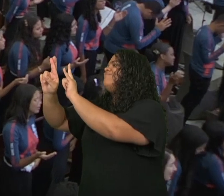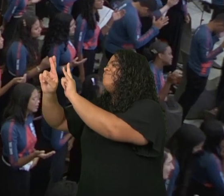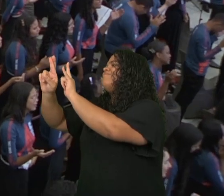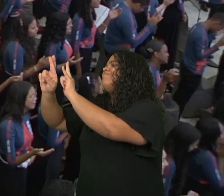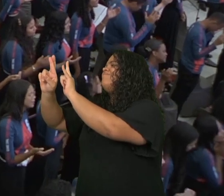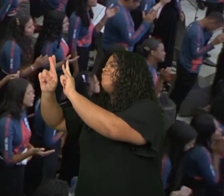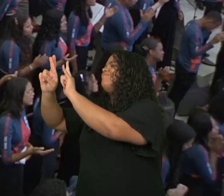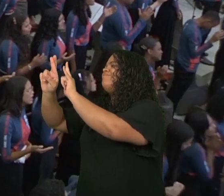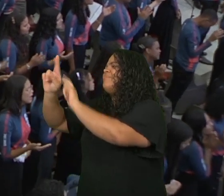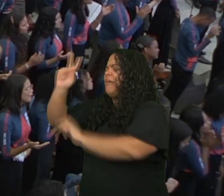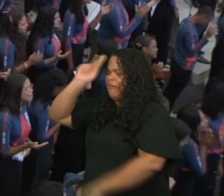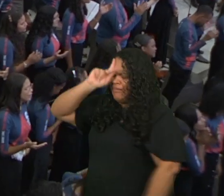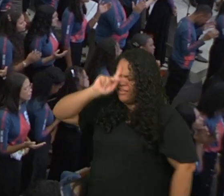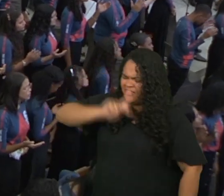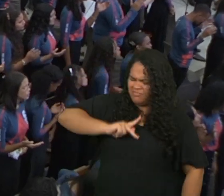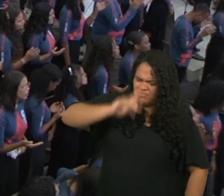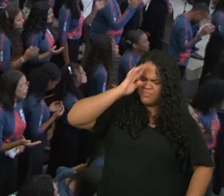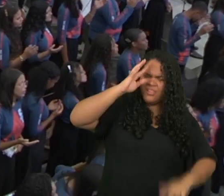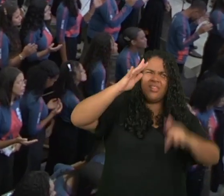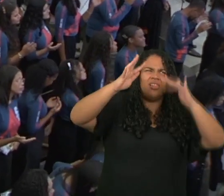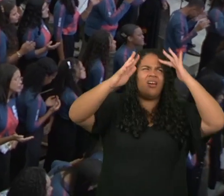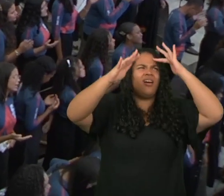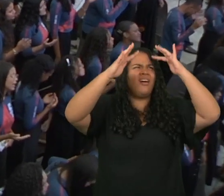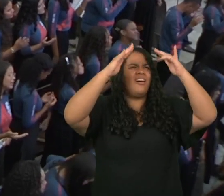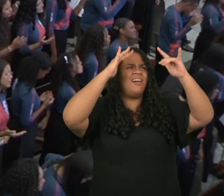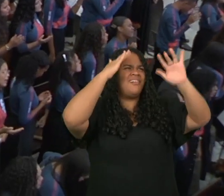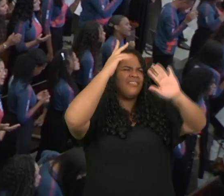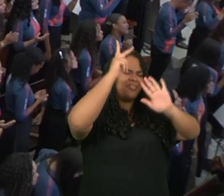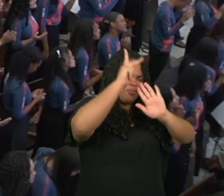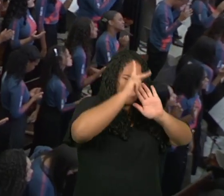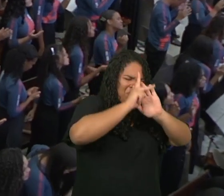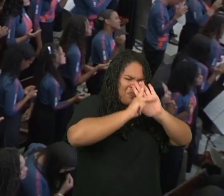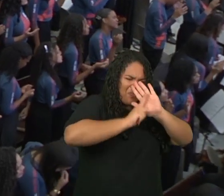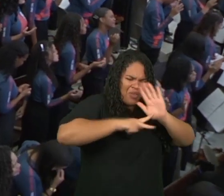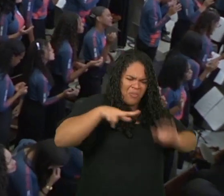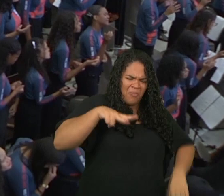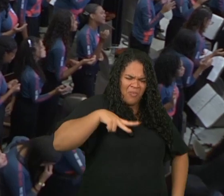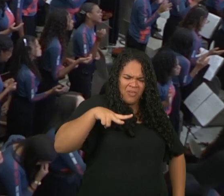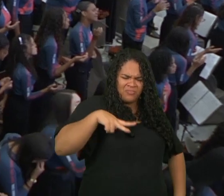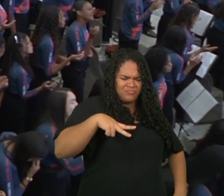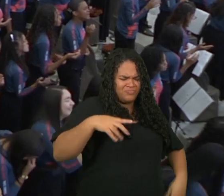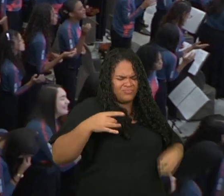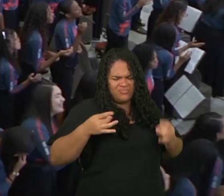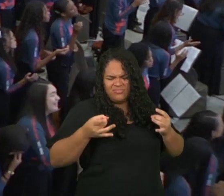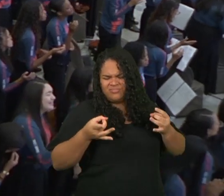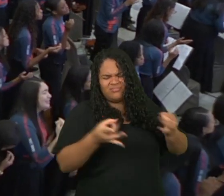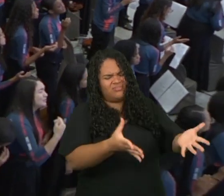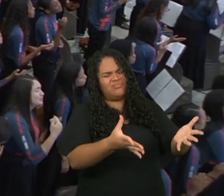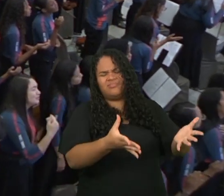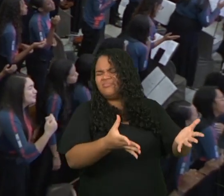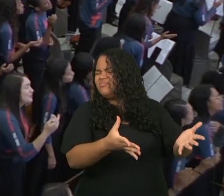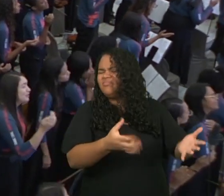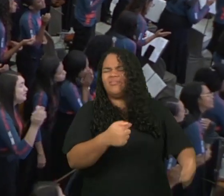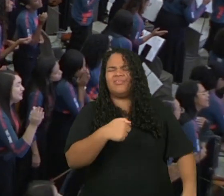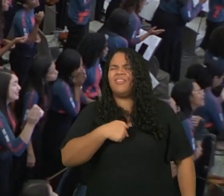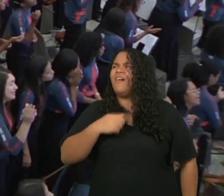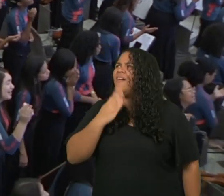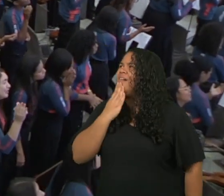rei. Meus sonhos rendo a ti e